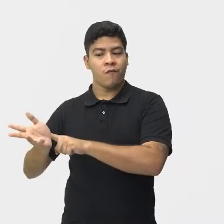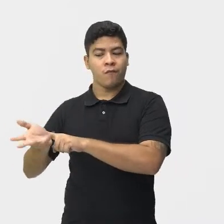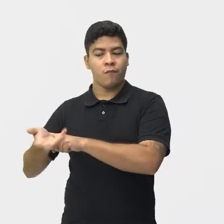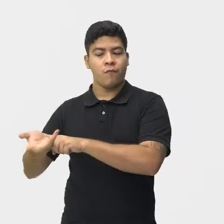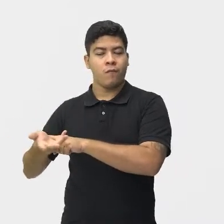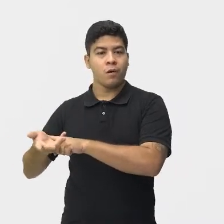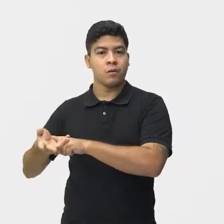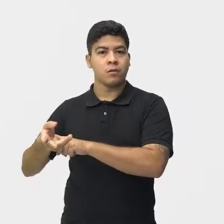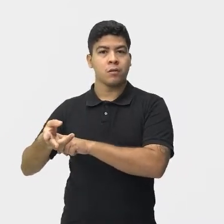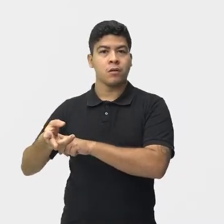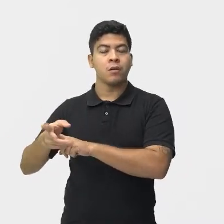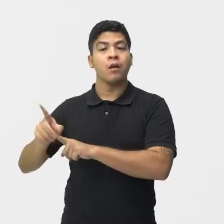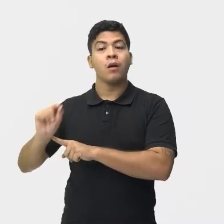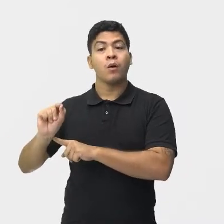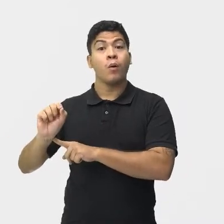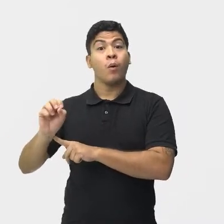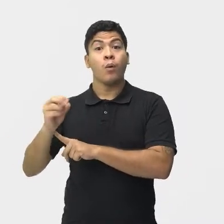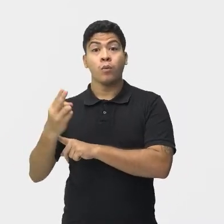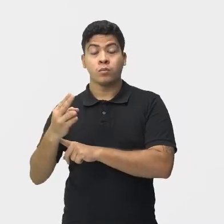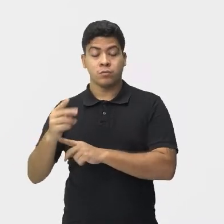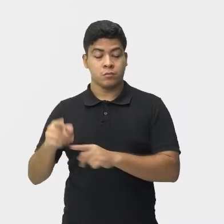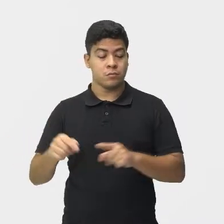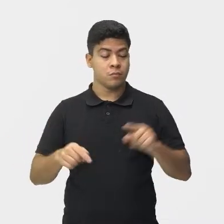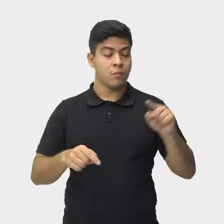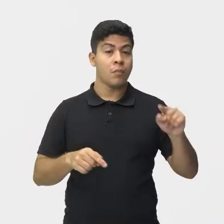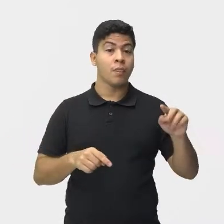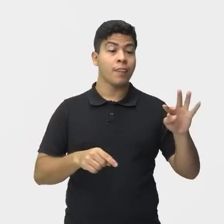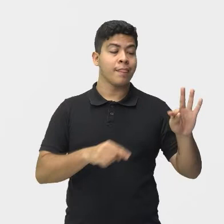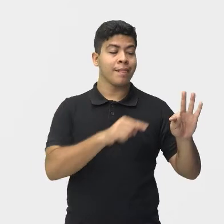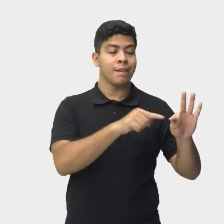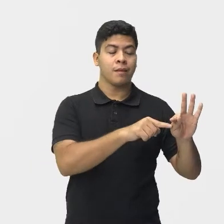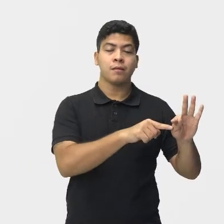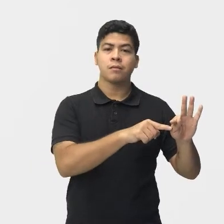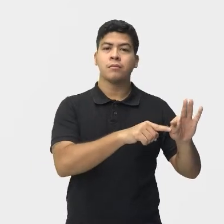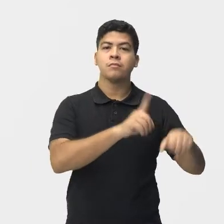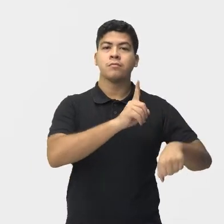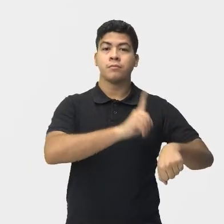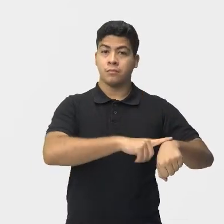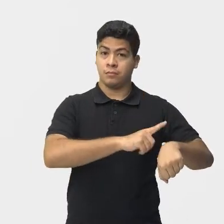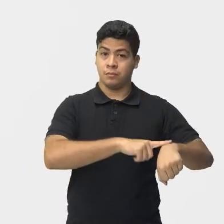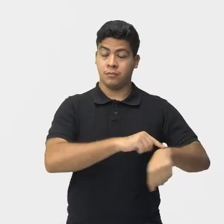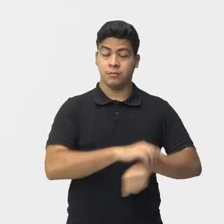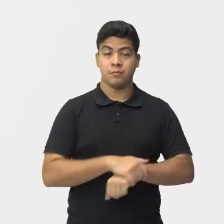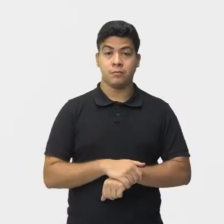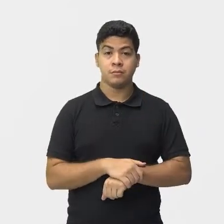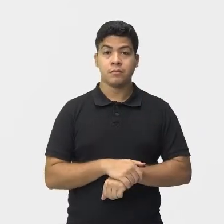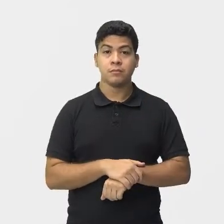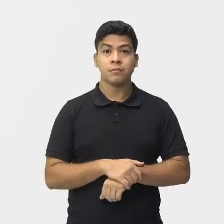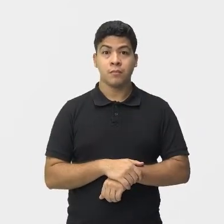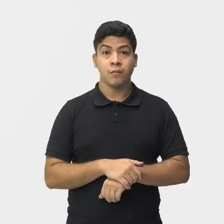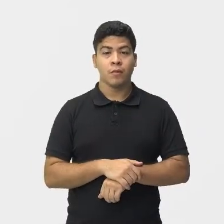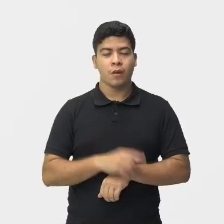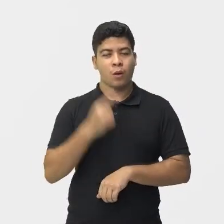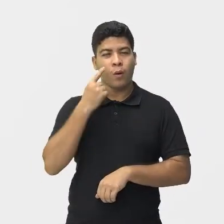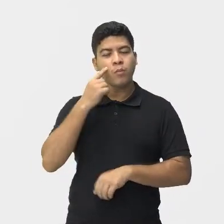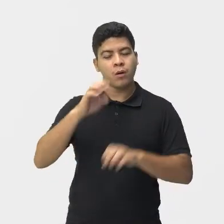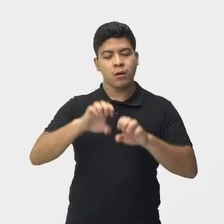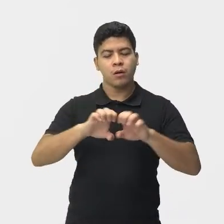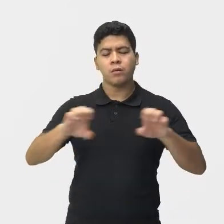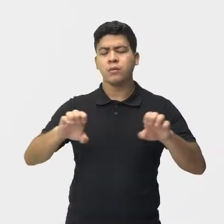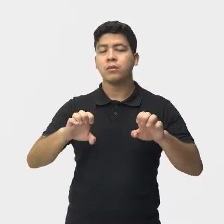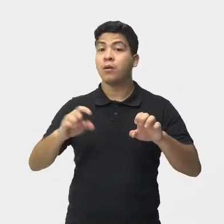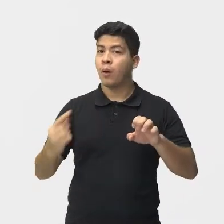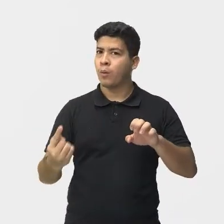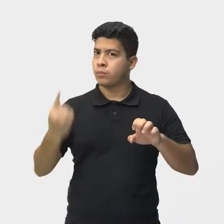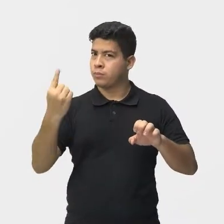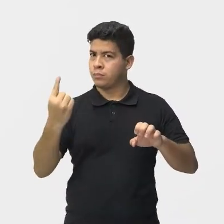que a função horária da velocidade para o movimento uniformemente variado é uma função do primeiro grau,